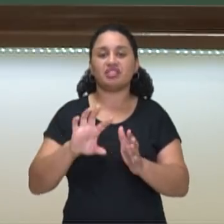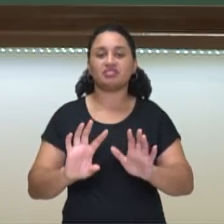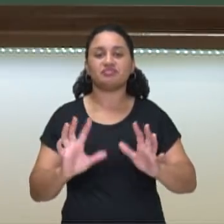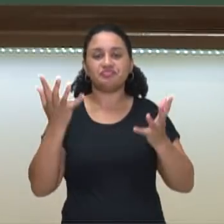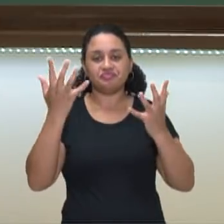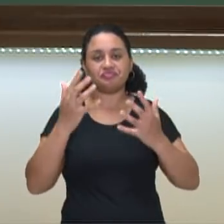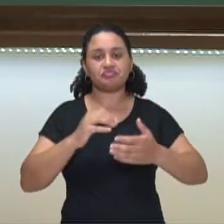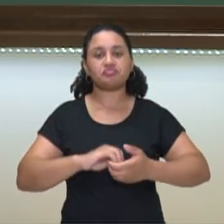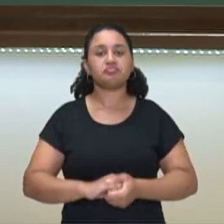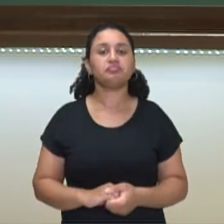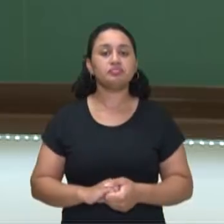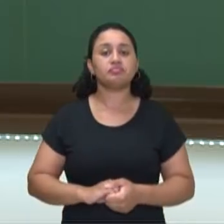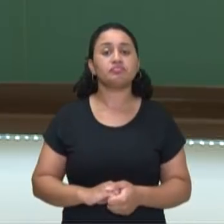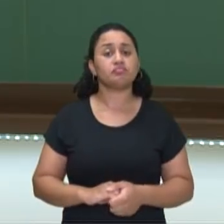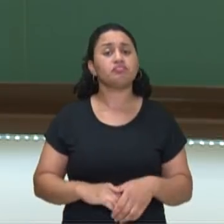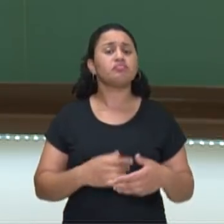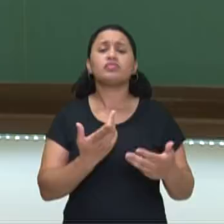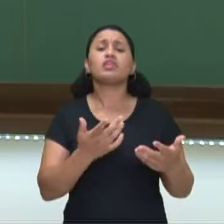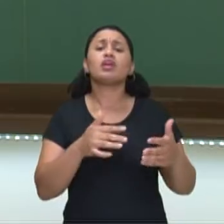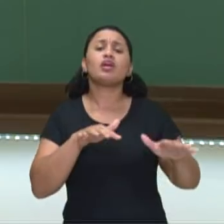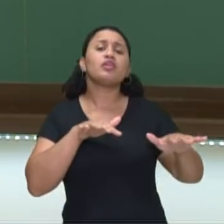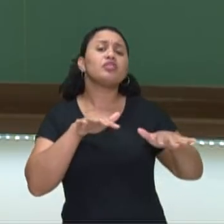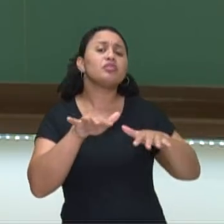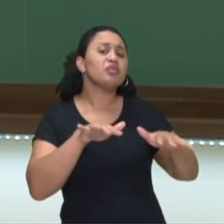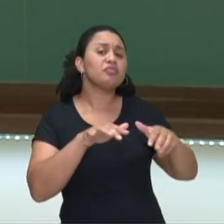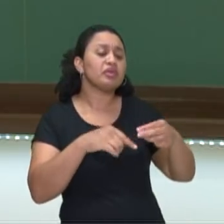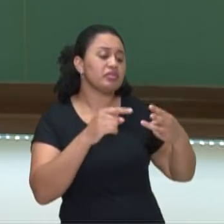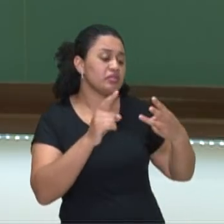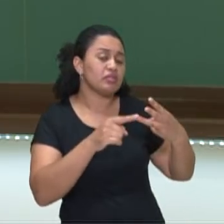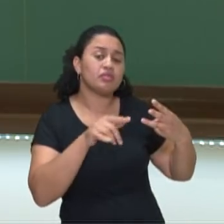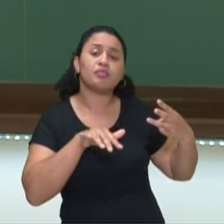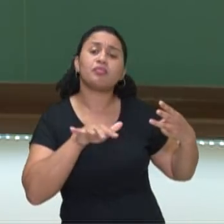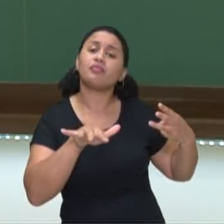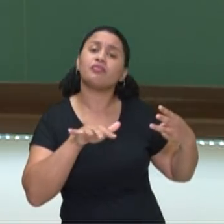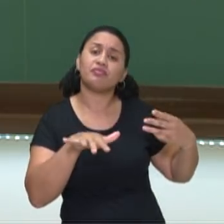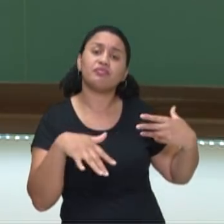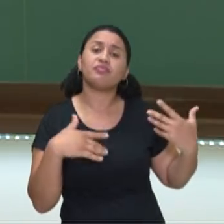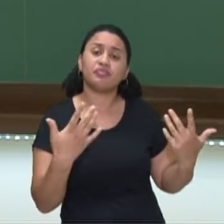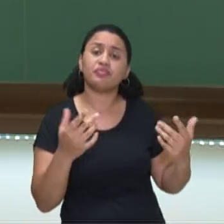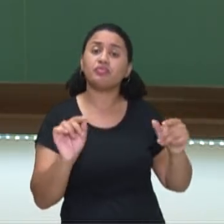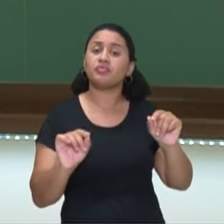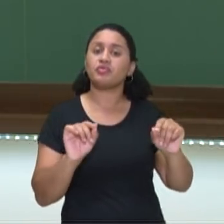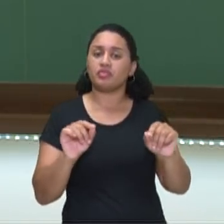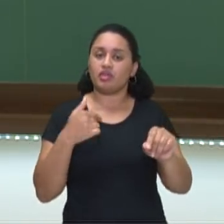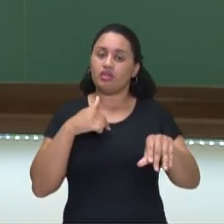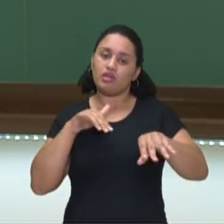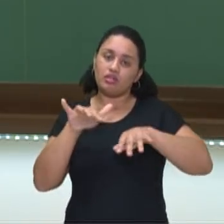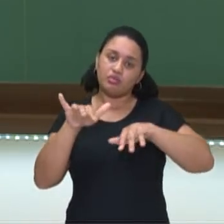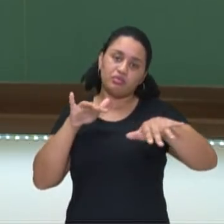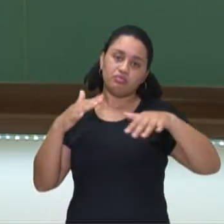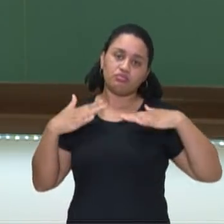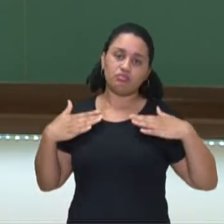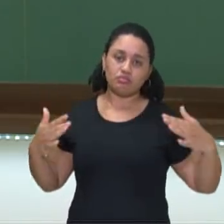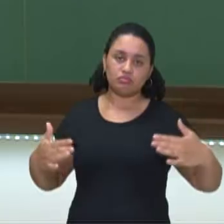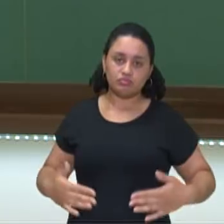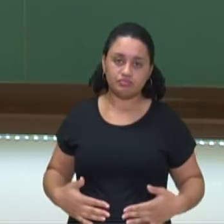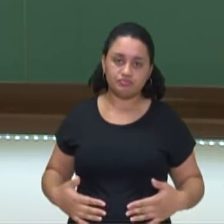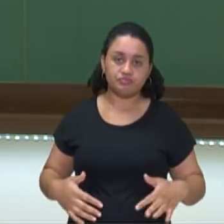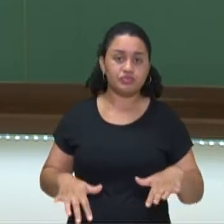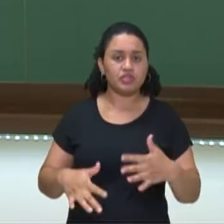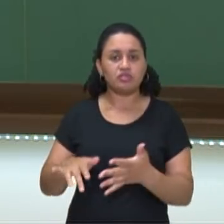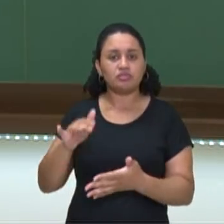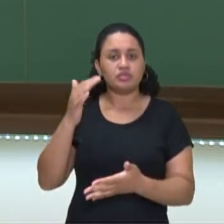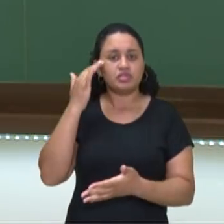acontece. E o movimento? O movimento é o nosso movimento corporal. Vamos